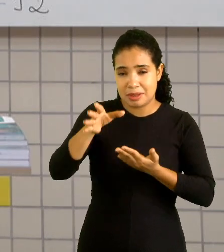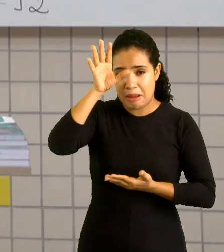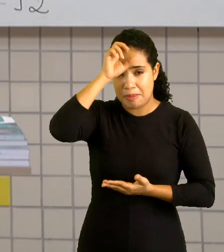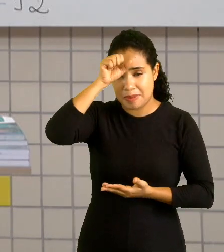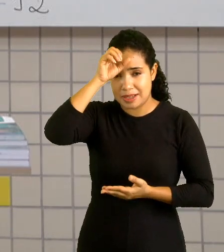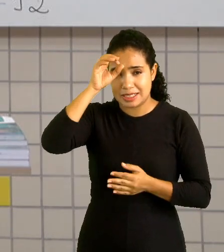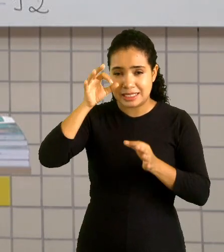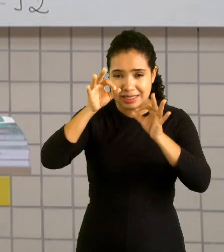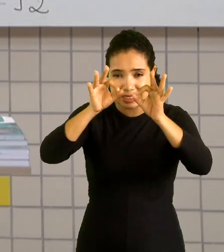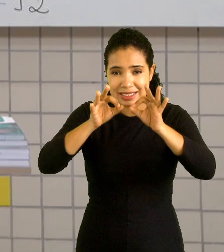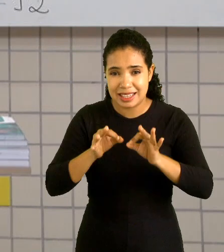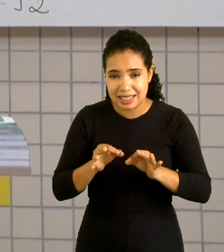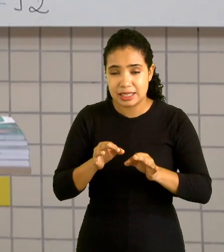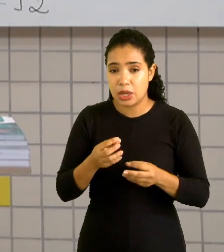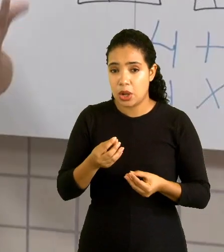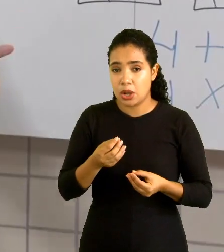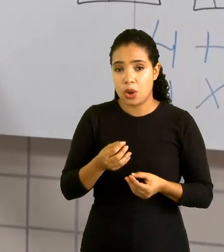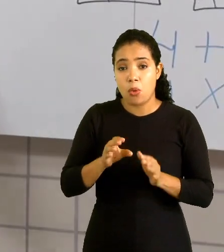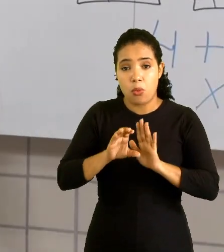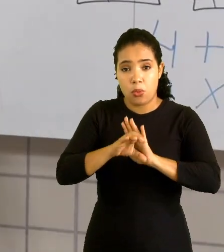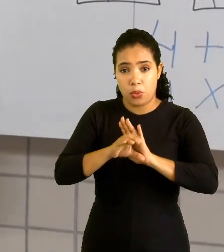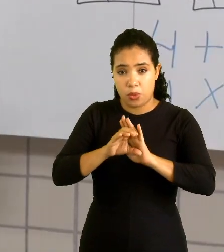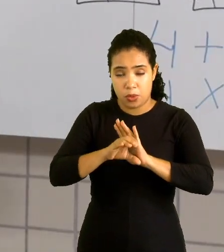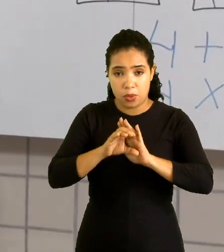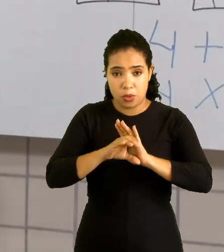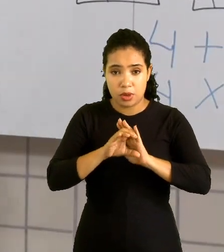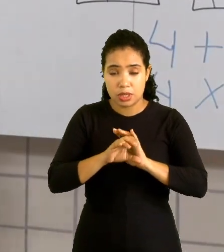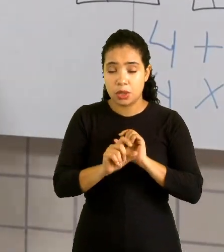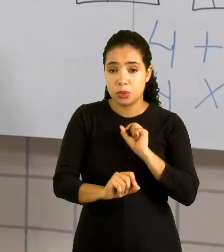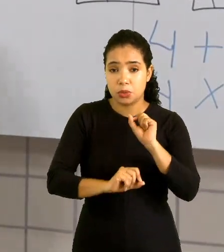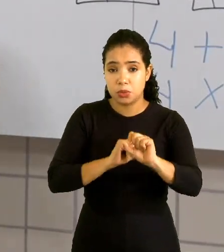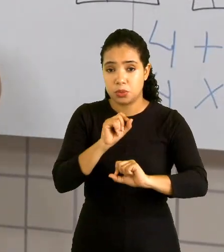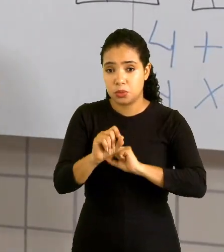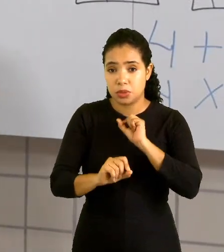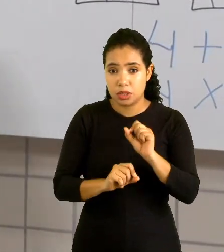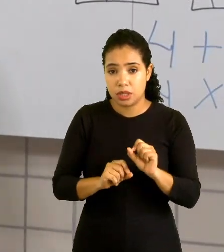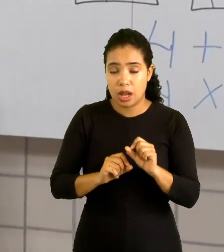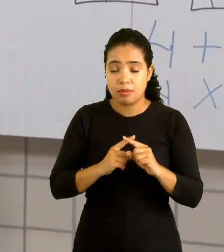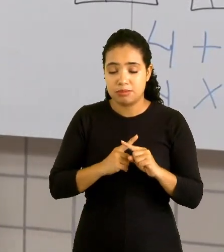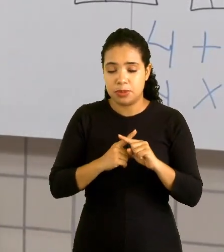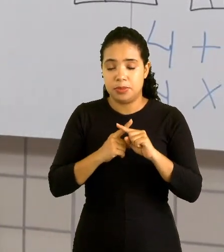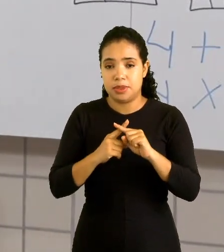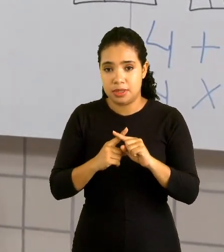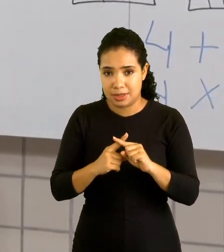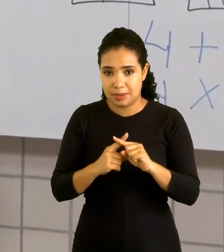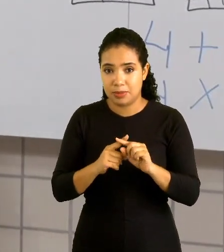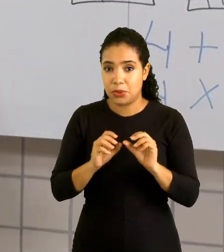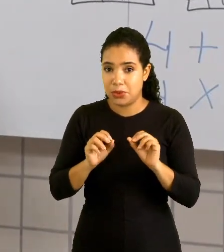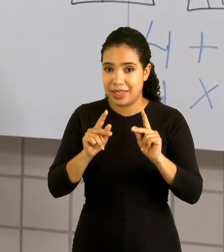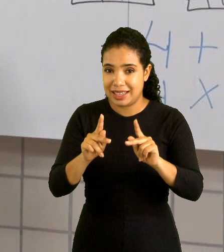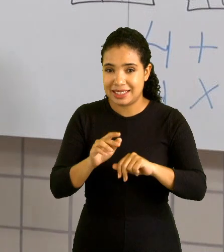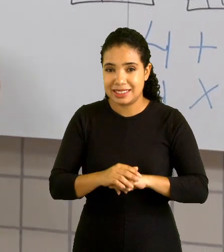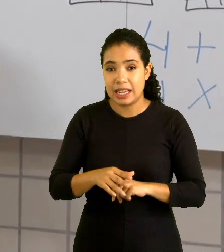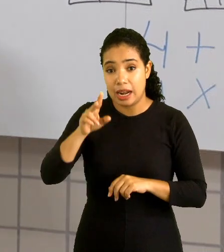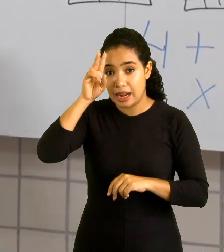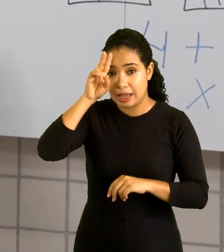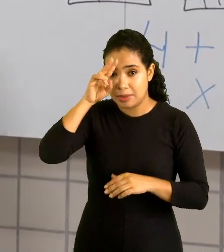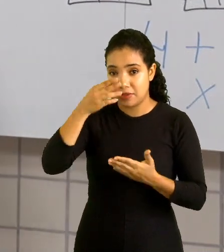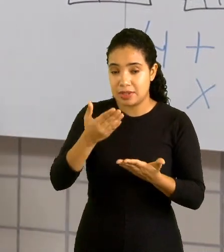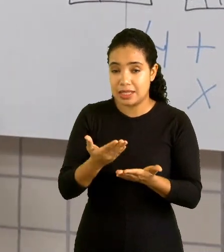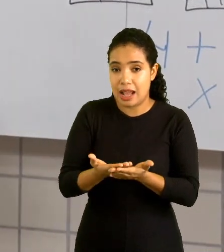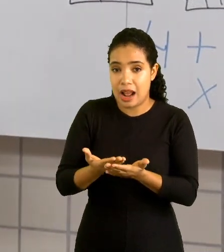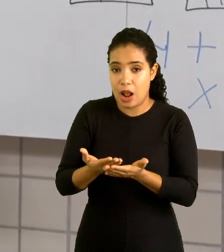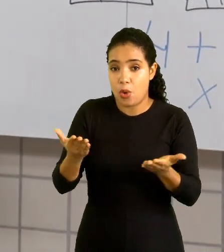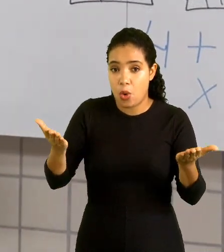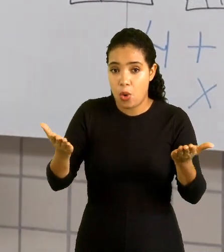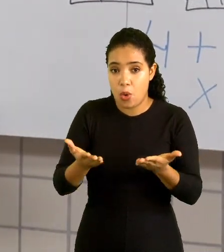aprendido direitinho o conceito do que é a multiplicação, ok? Lembrando, na aula de hoje